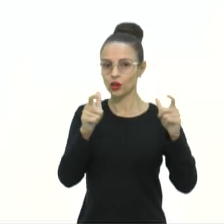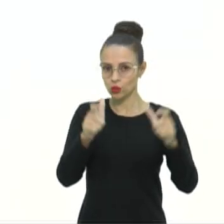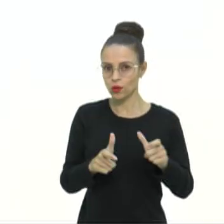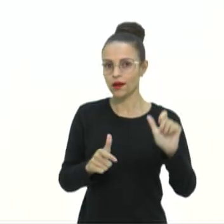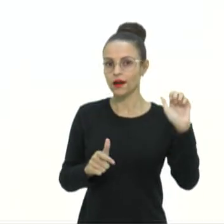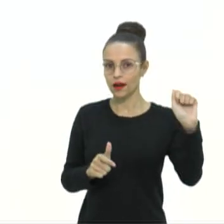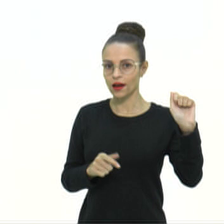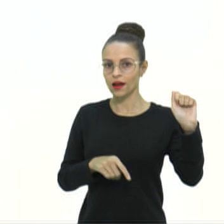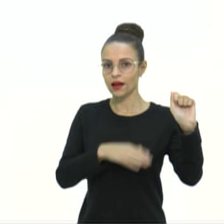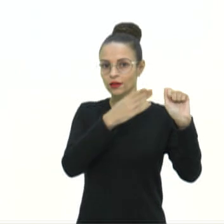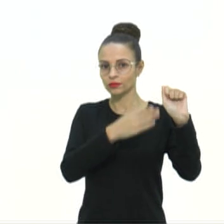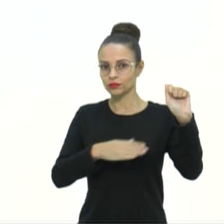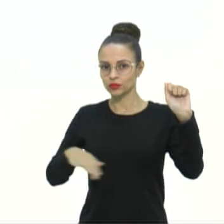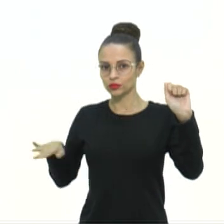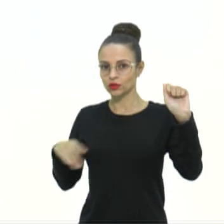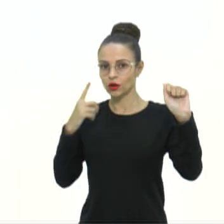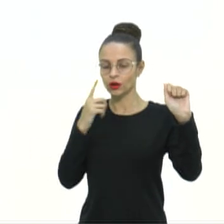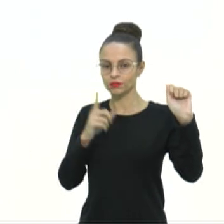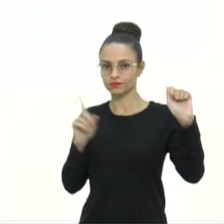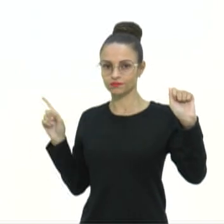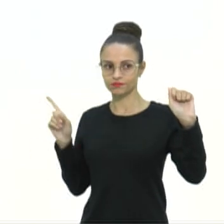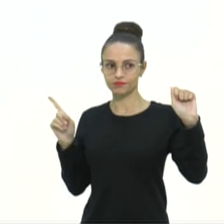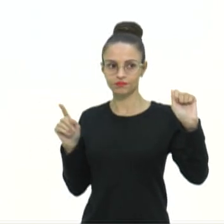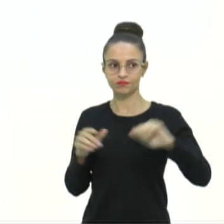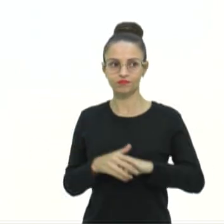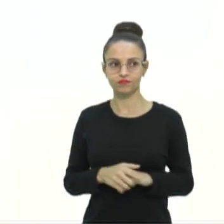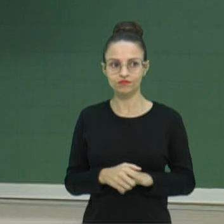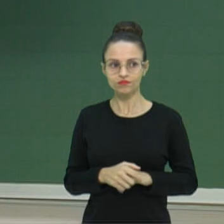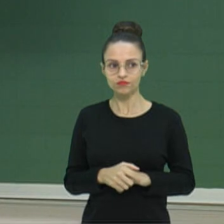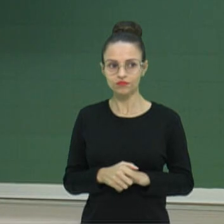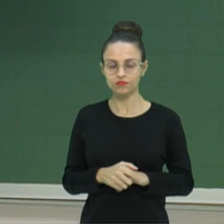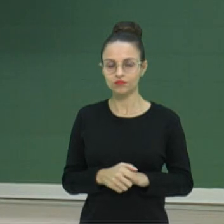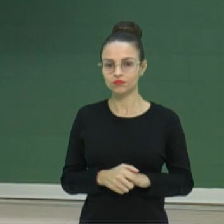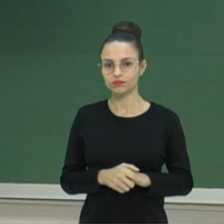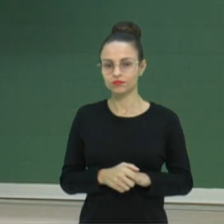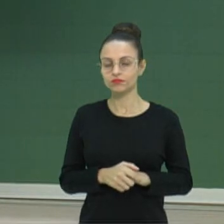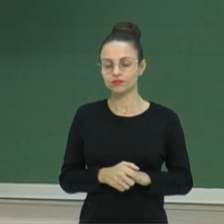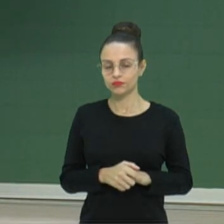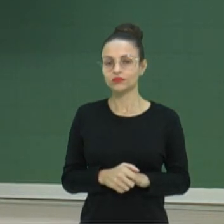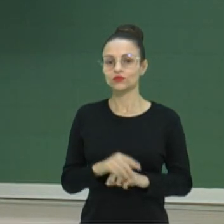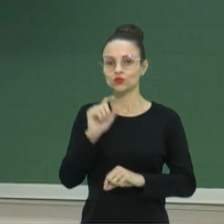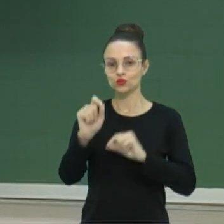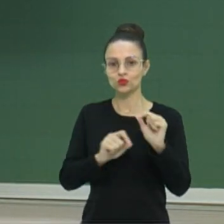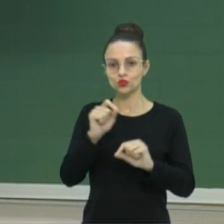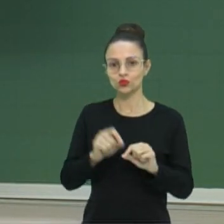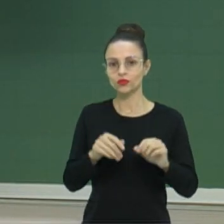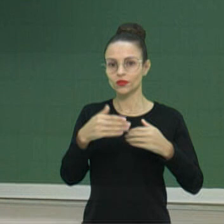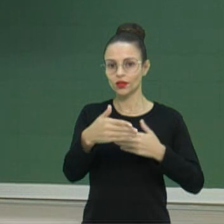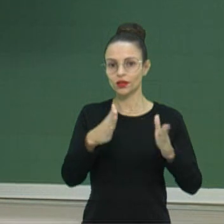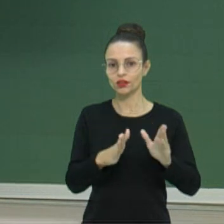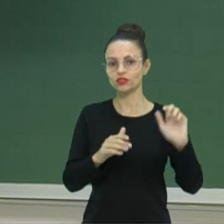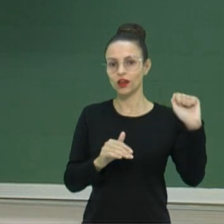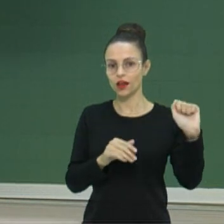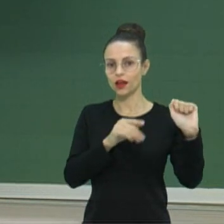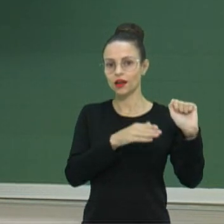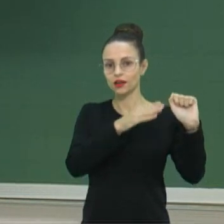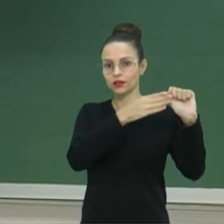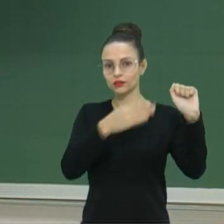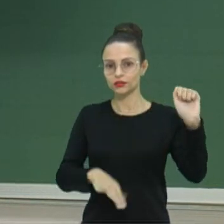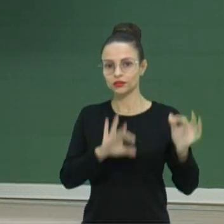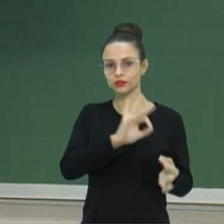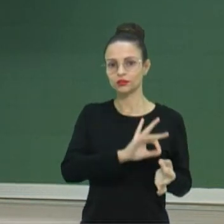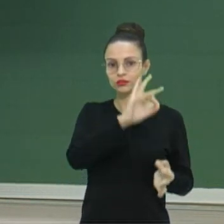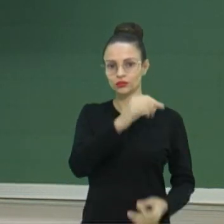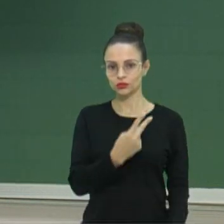A de uma pista no plano vertical. Então, é abandonada a situação. O que você tem aqui? Ó? A caixa no ponto A está a 2 metros